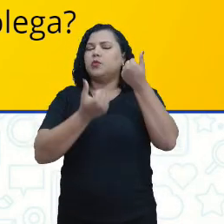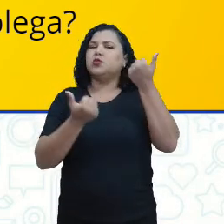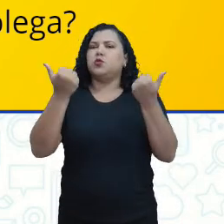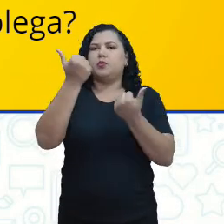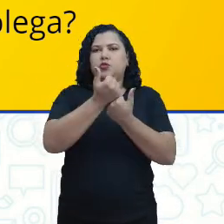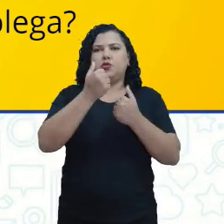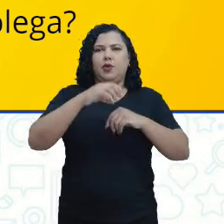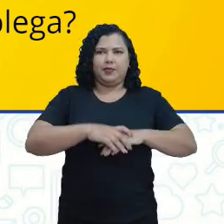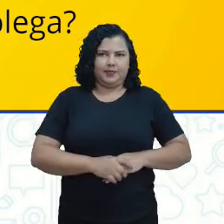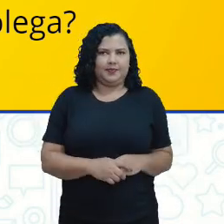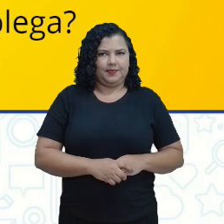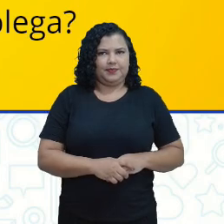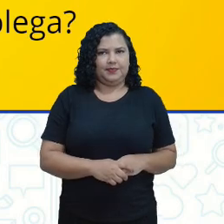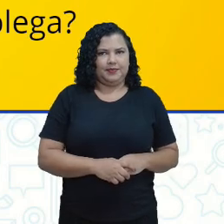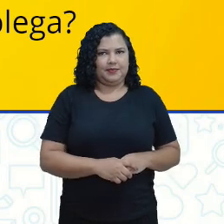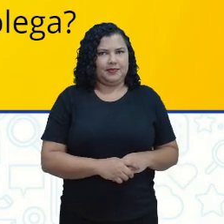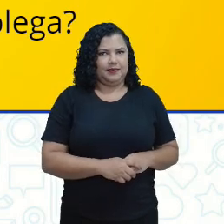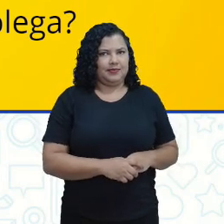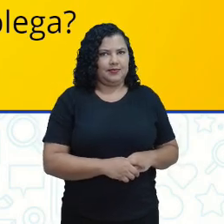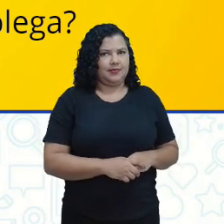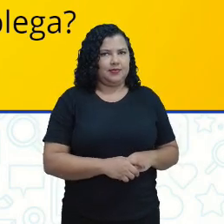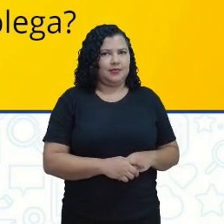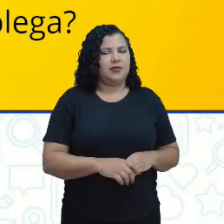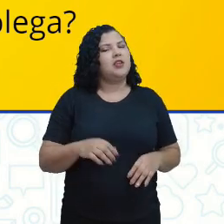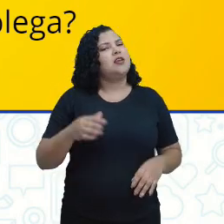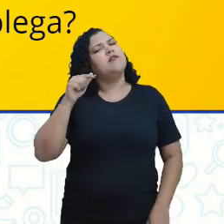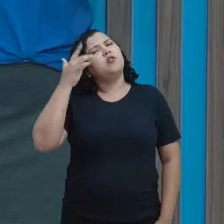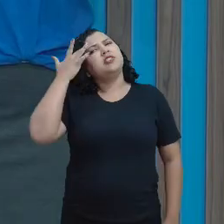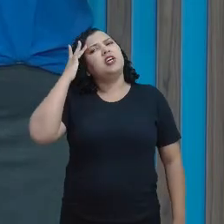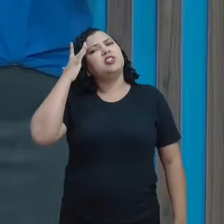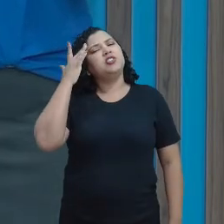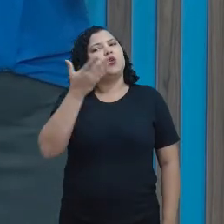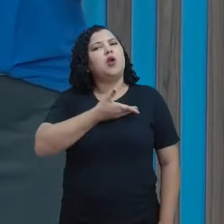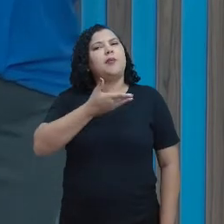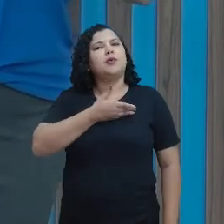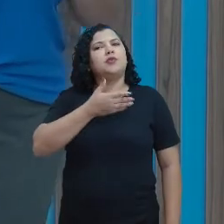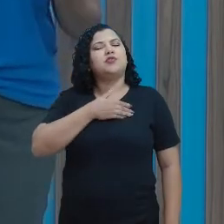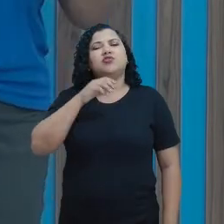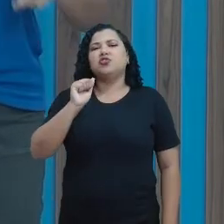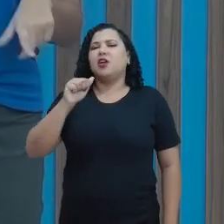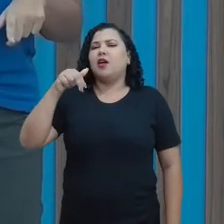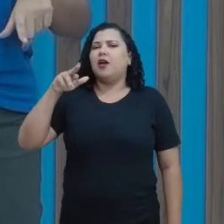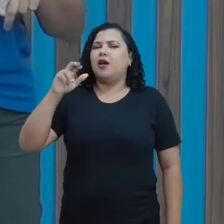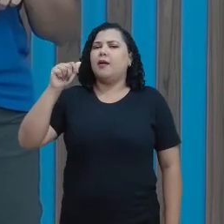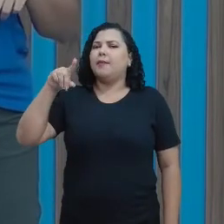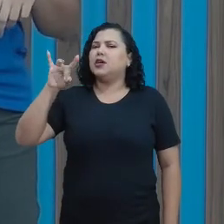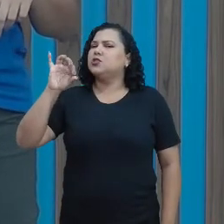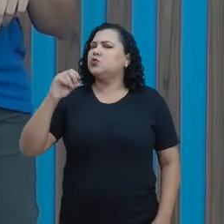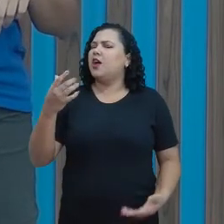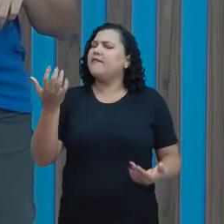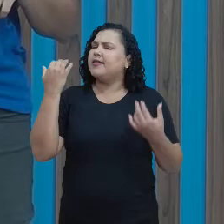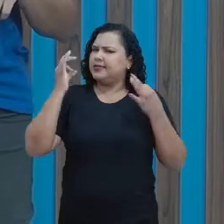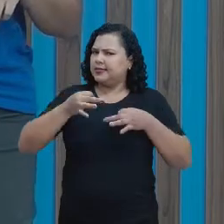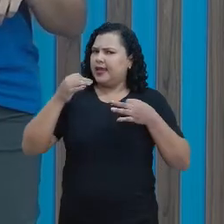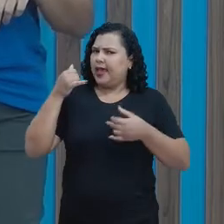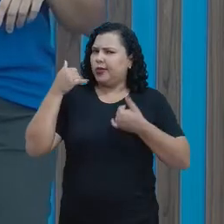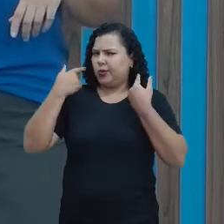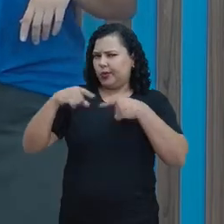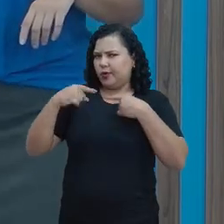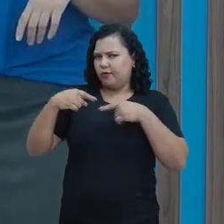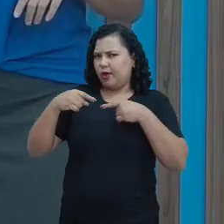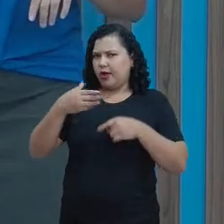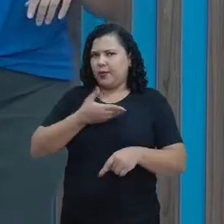substituir obedecendo as gramáticas? E vocês acham que o amigo de Armandinho estava certo em zoar o colega? Acho que não,